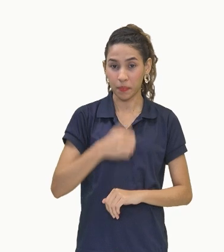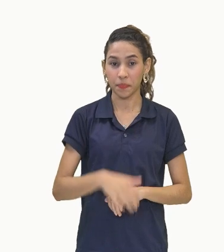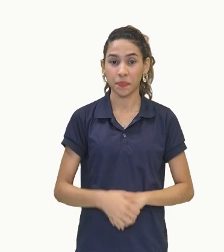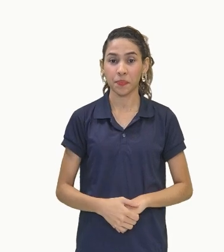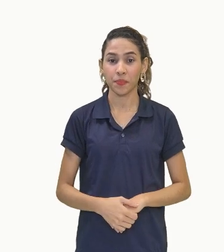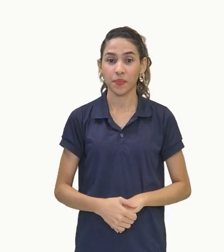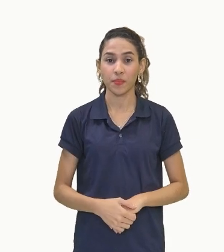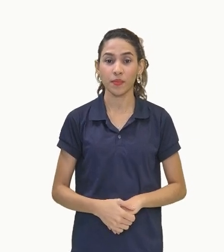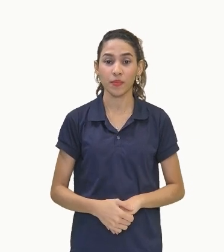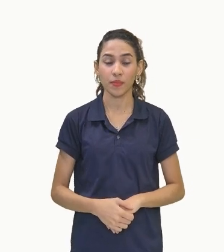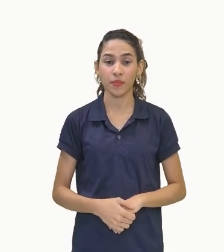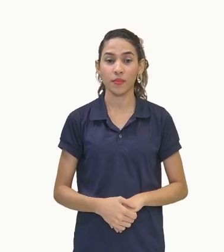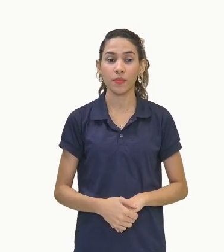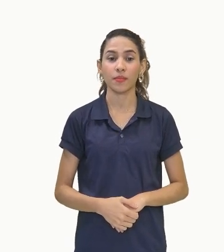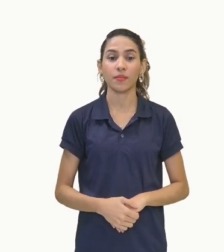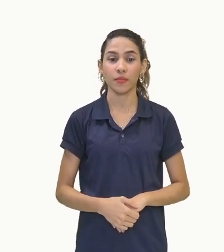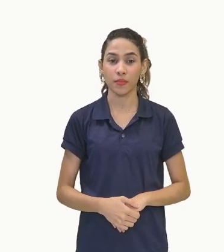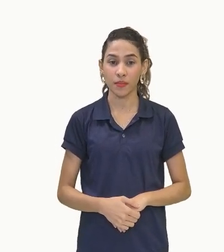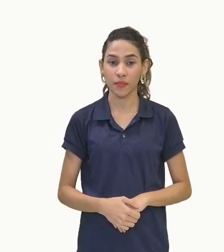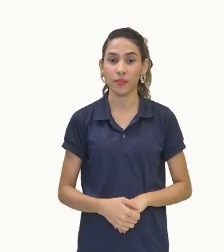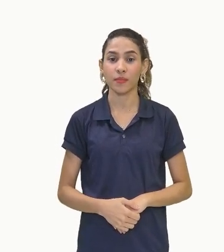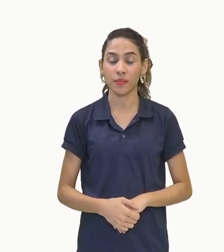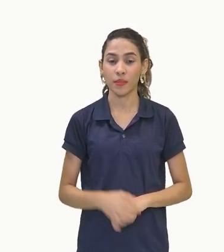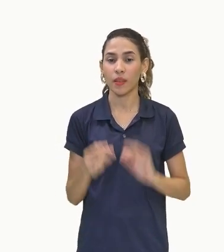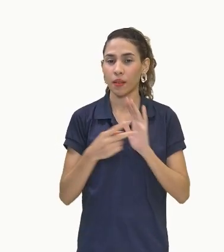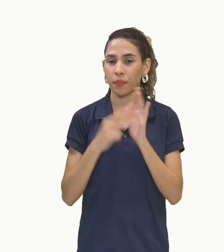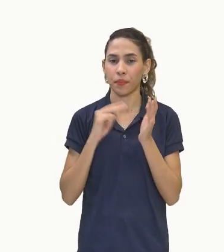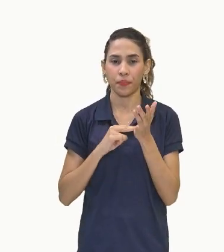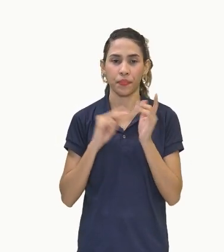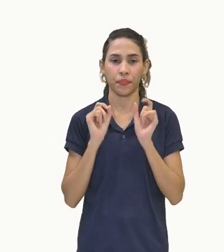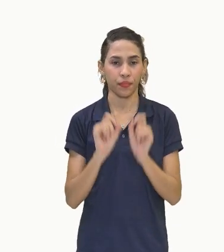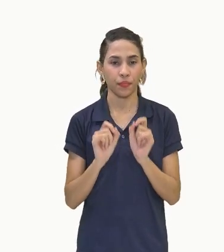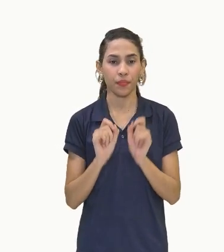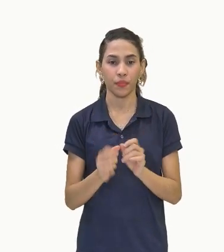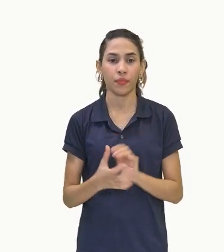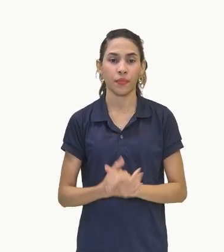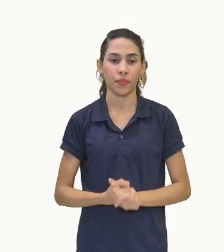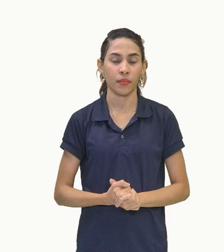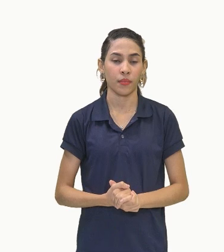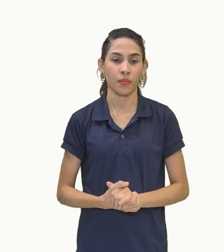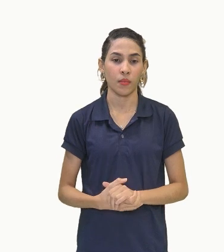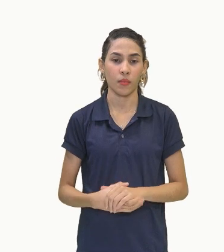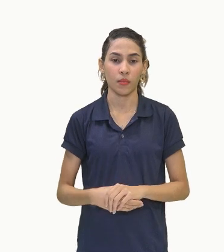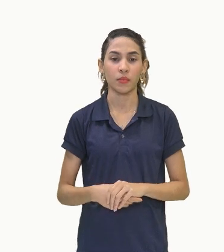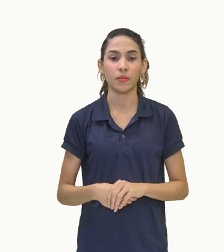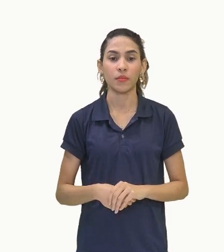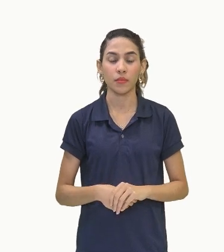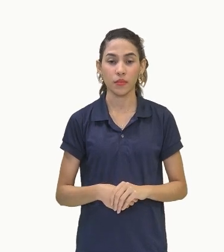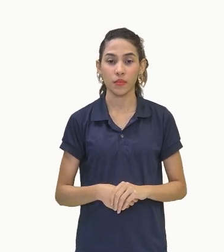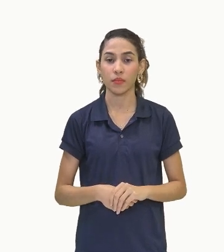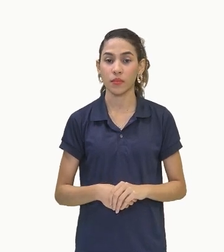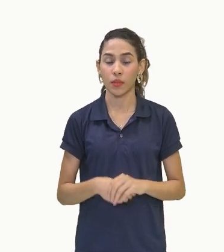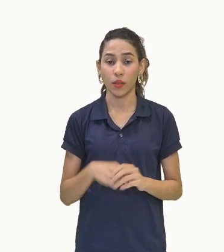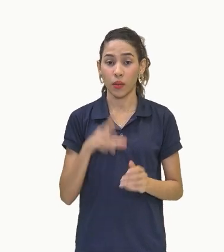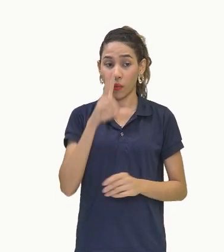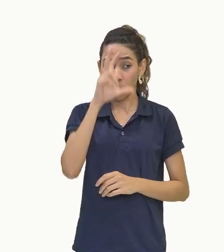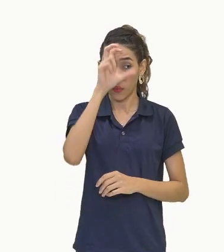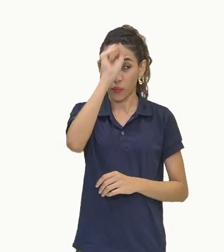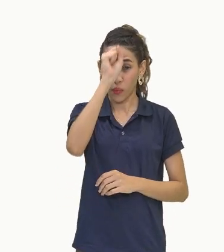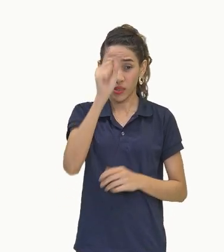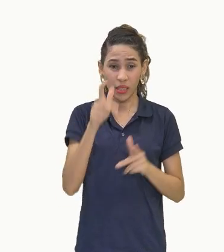A primeira é a mesma tensão. Olha só, em um circuito em paralelo,